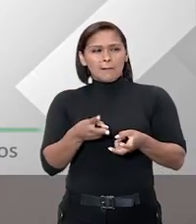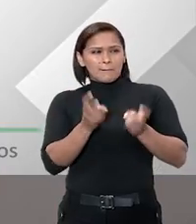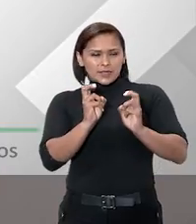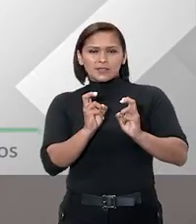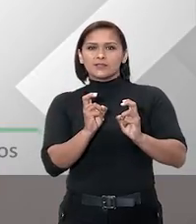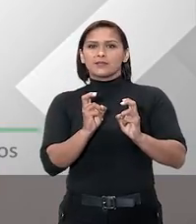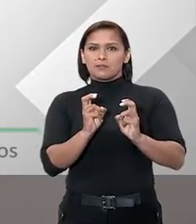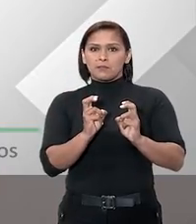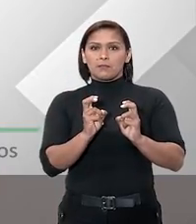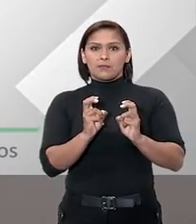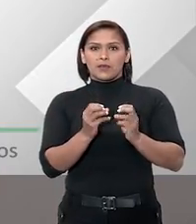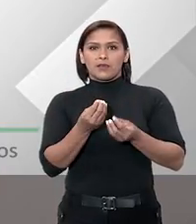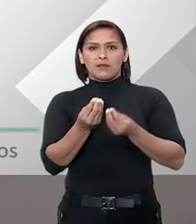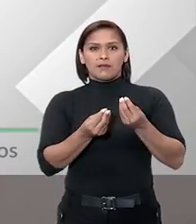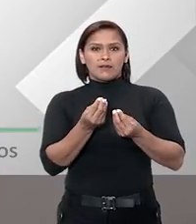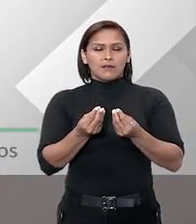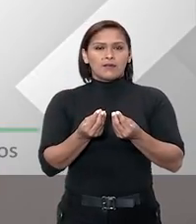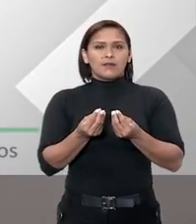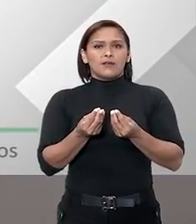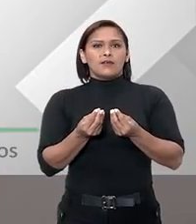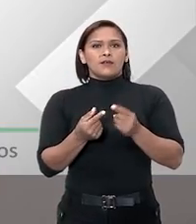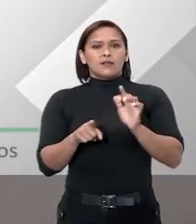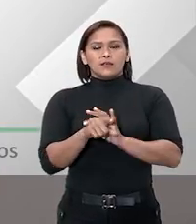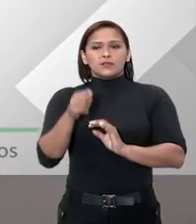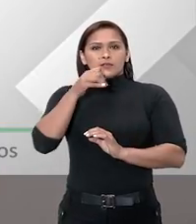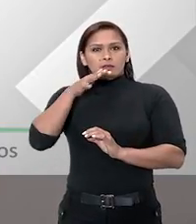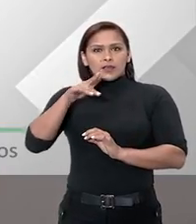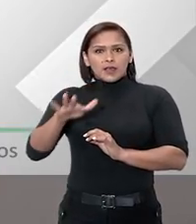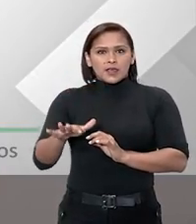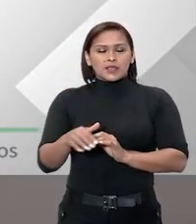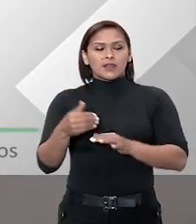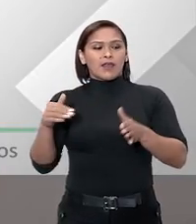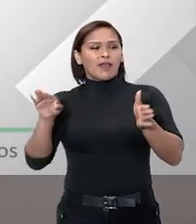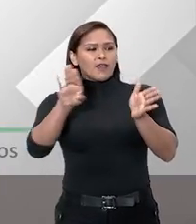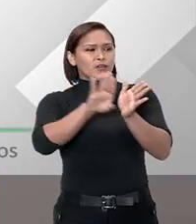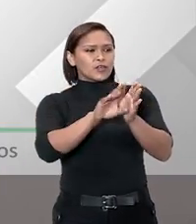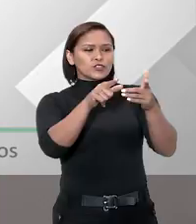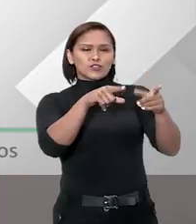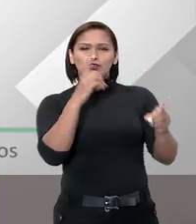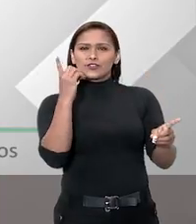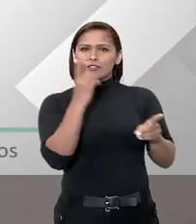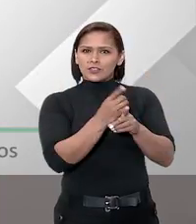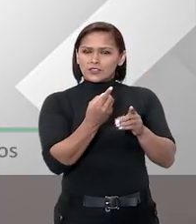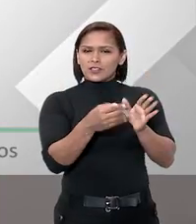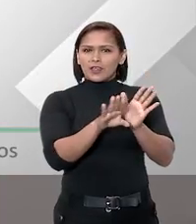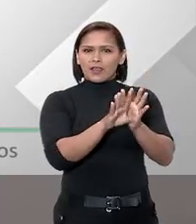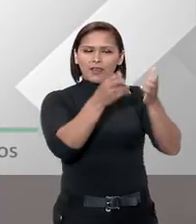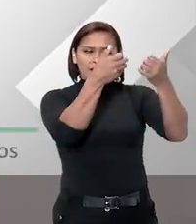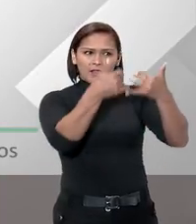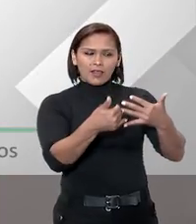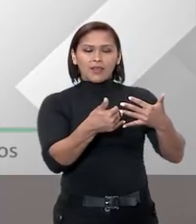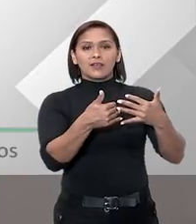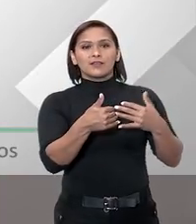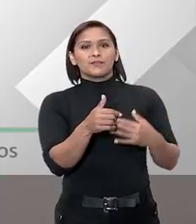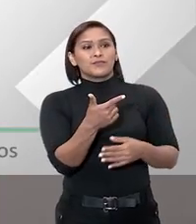destacar que, mesmo a criança indo até o local, né, se ela não